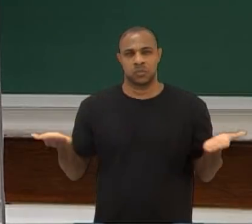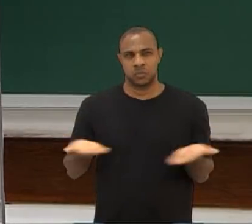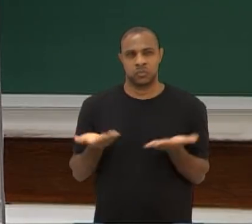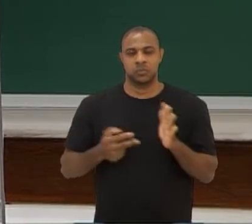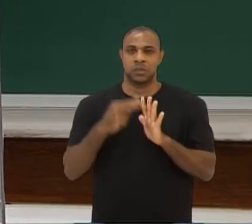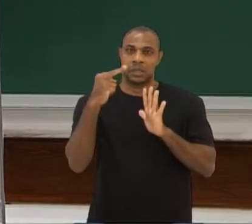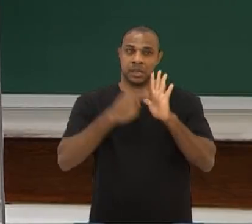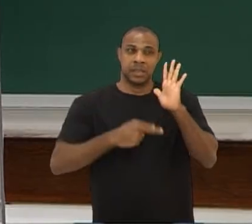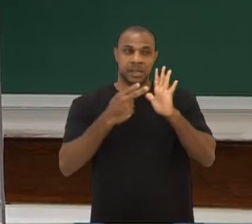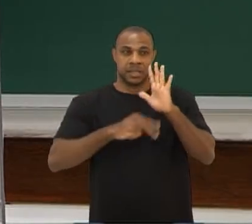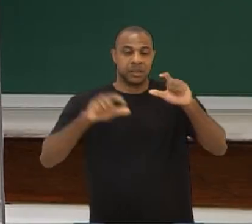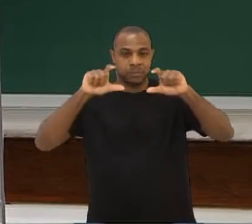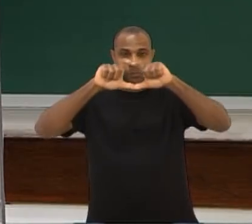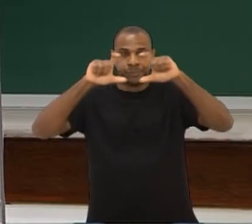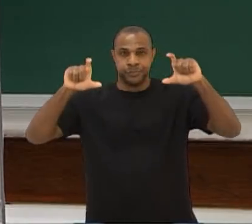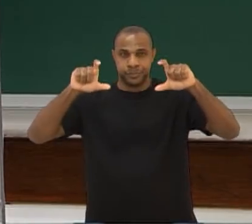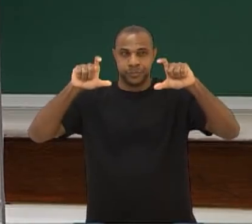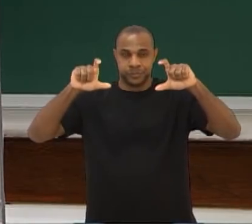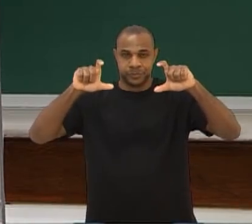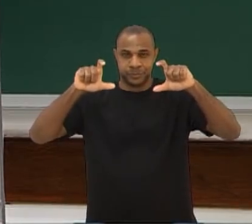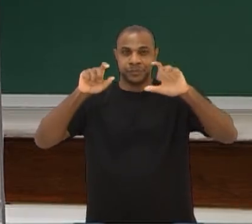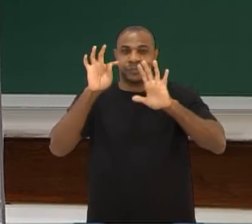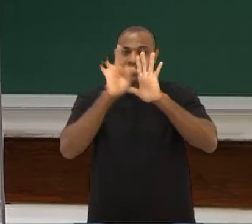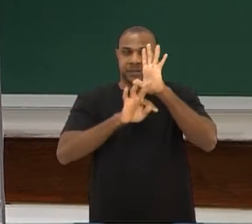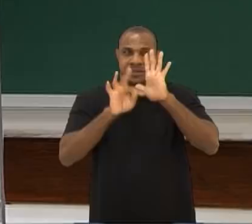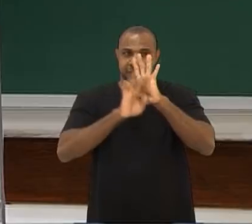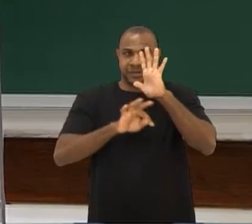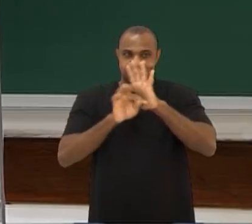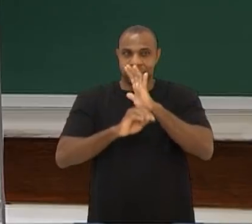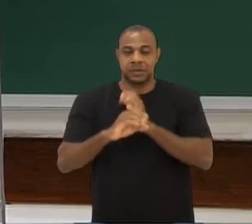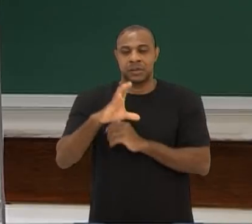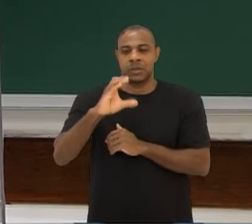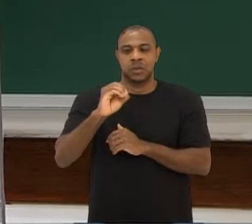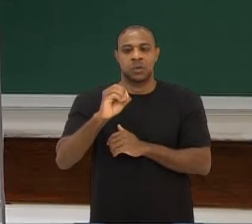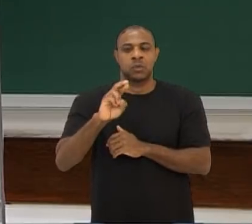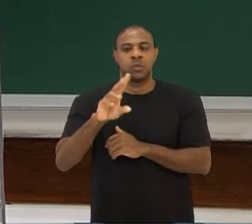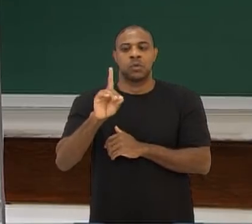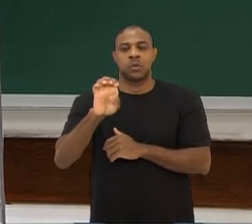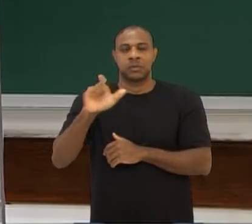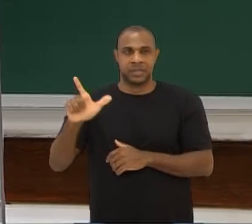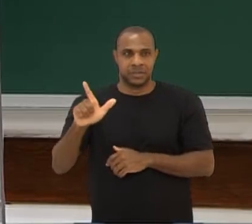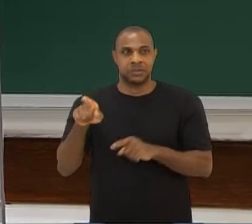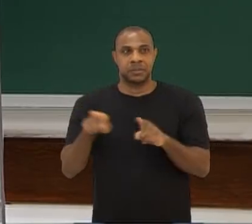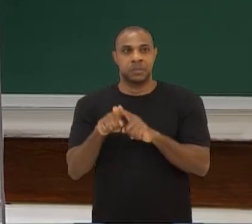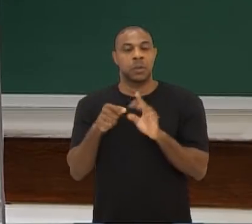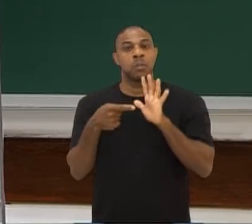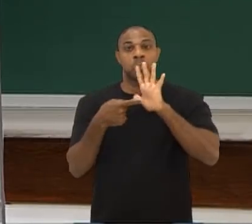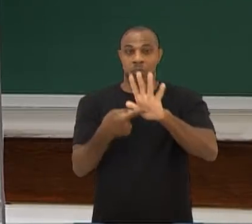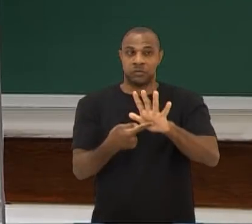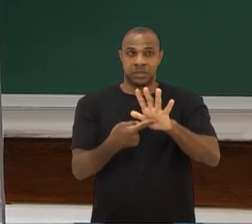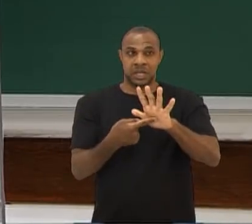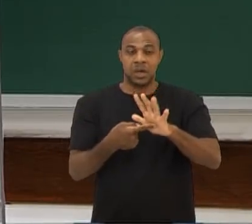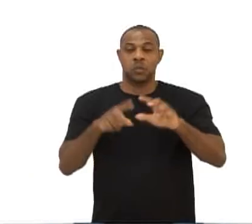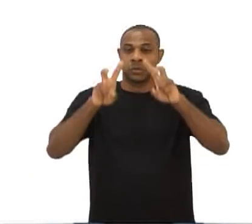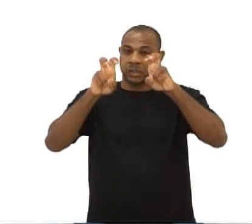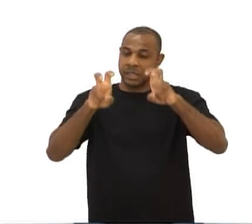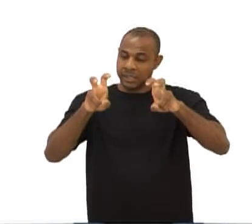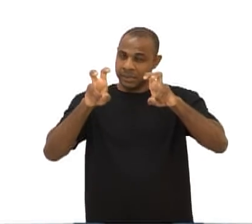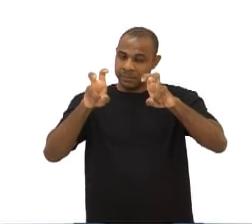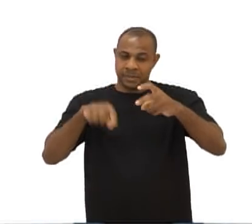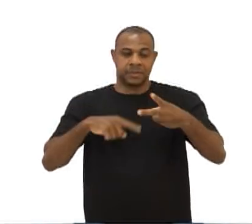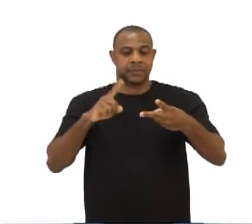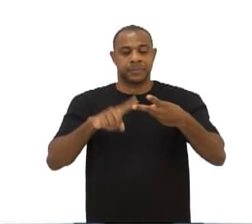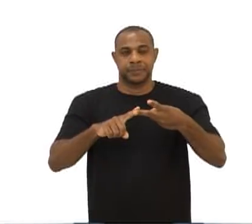Ler trechos do gênero cordel. Hoje é a nossa última aula de cordel. Identificar o tema de um texto,